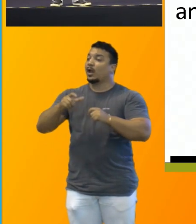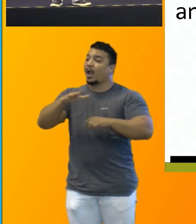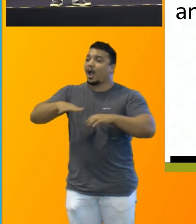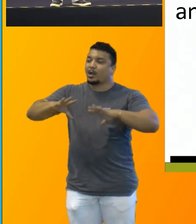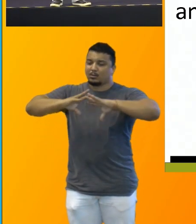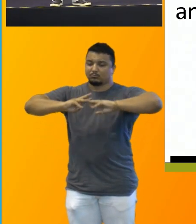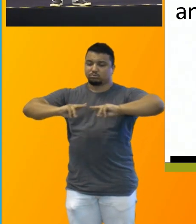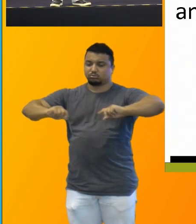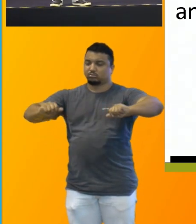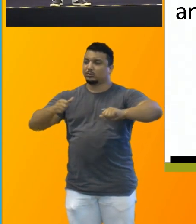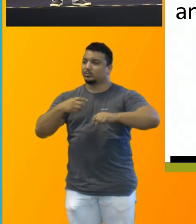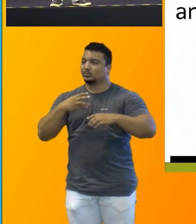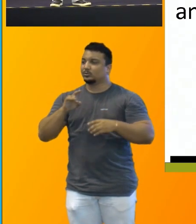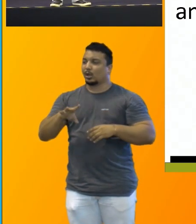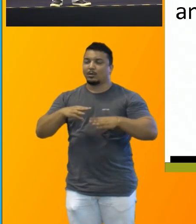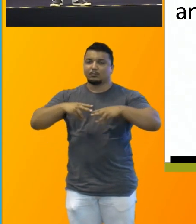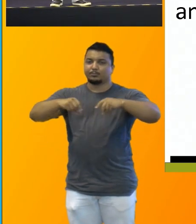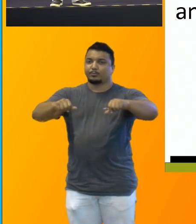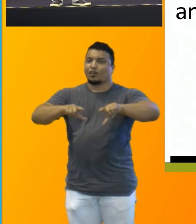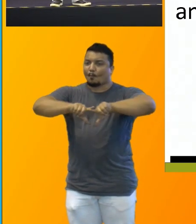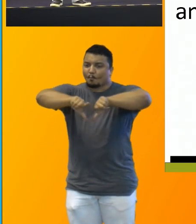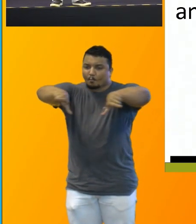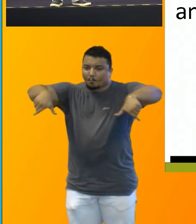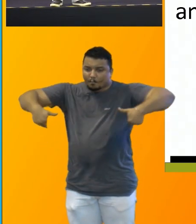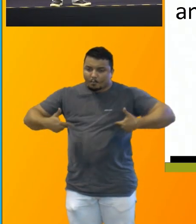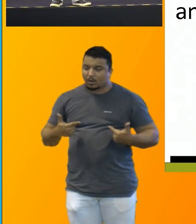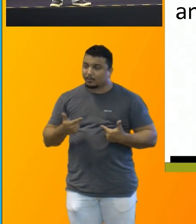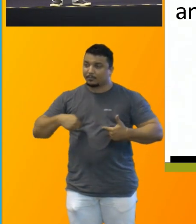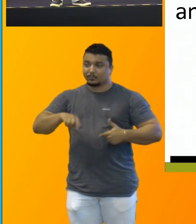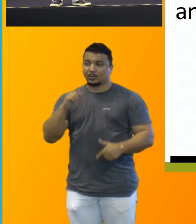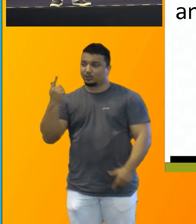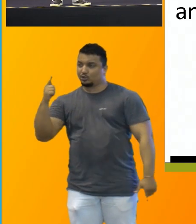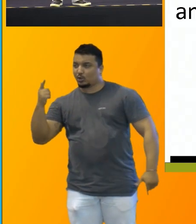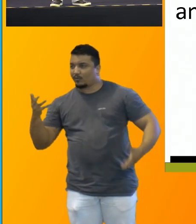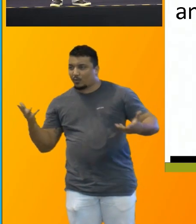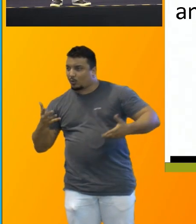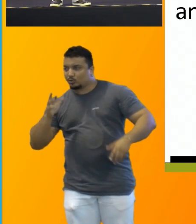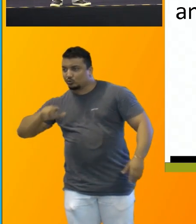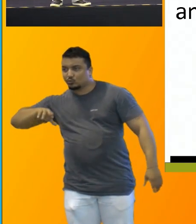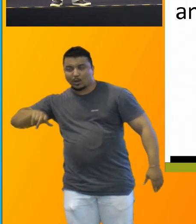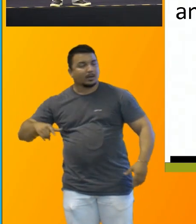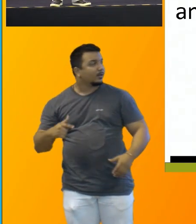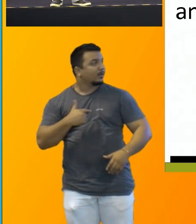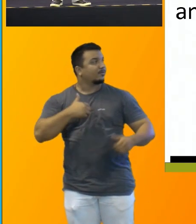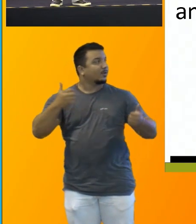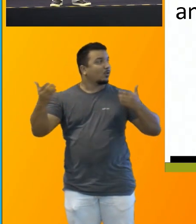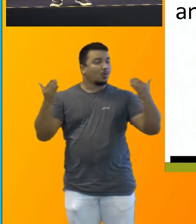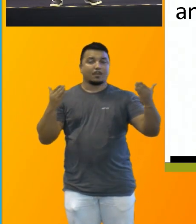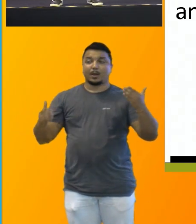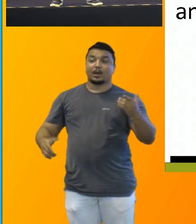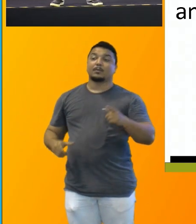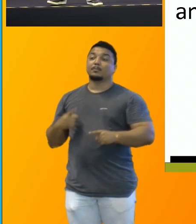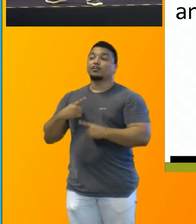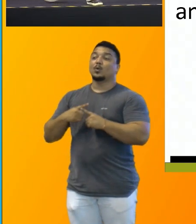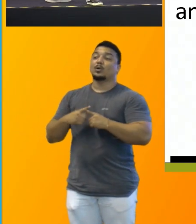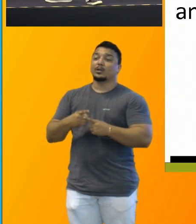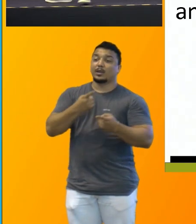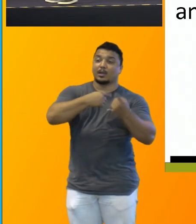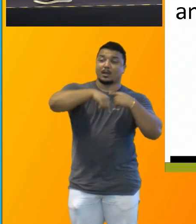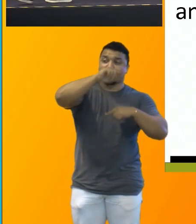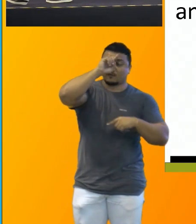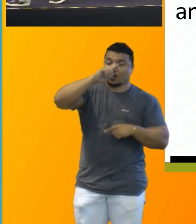desertificação. Mas não é de geografia que eu vim falar hoje para você. Eu vim comparar tempo e clima com